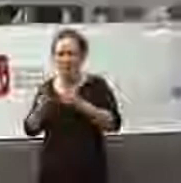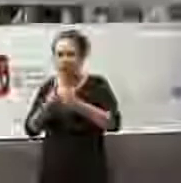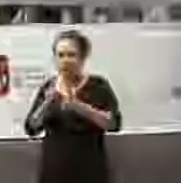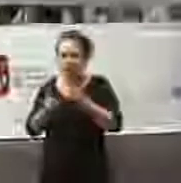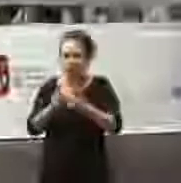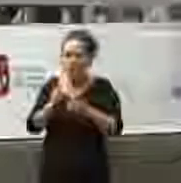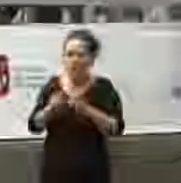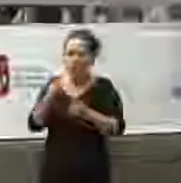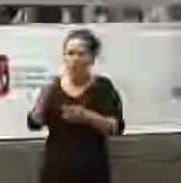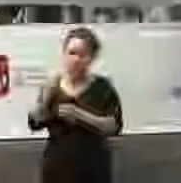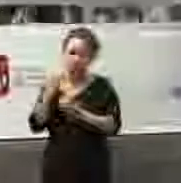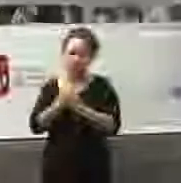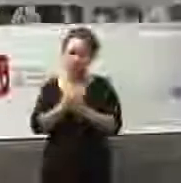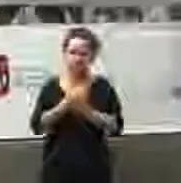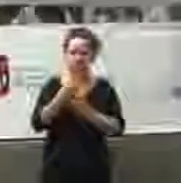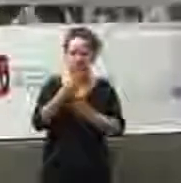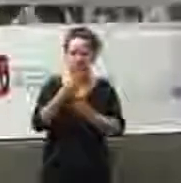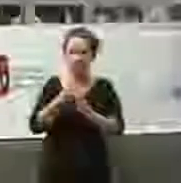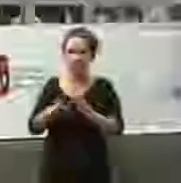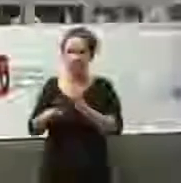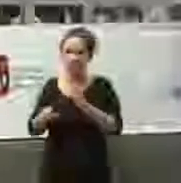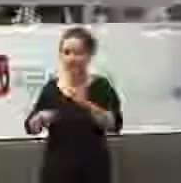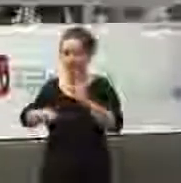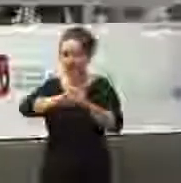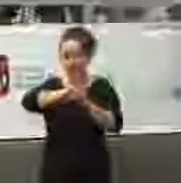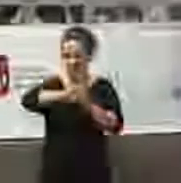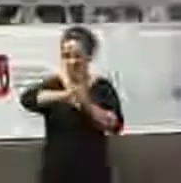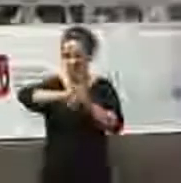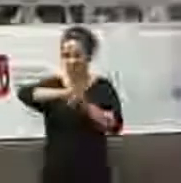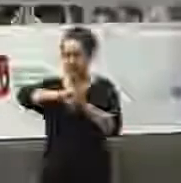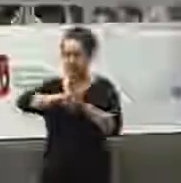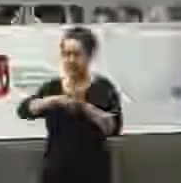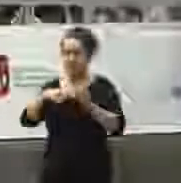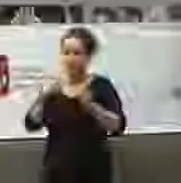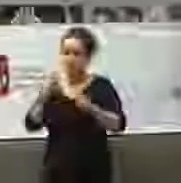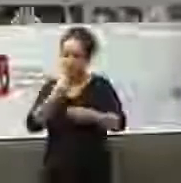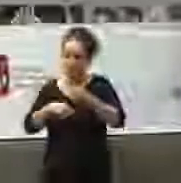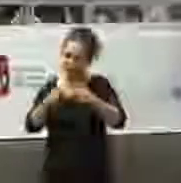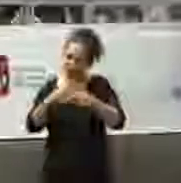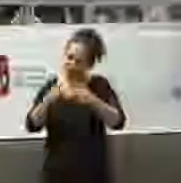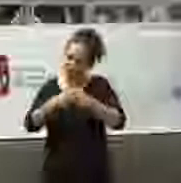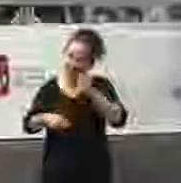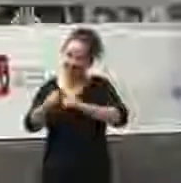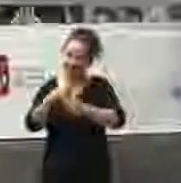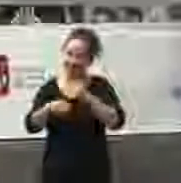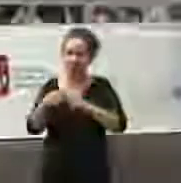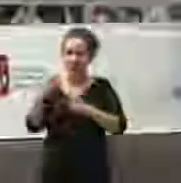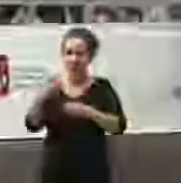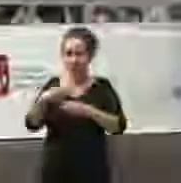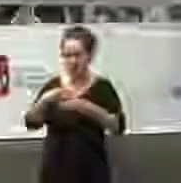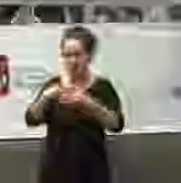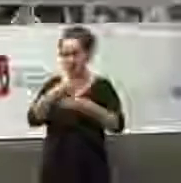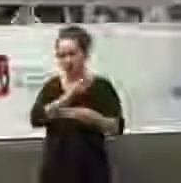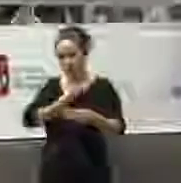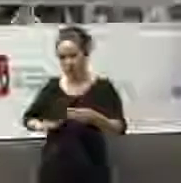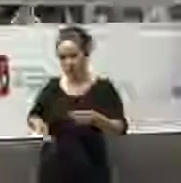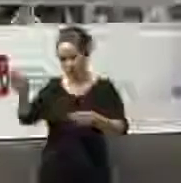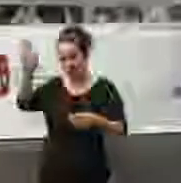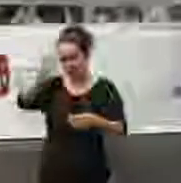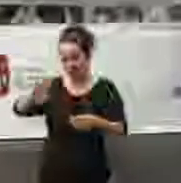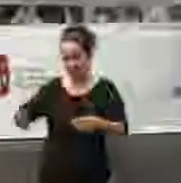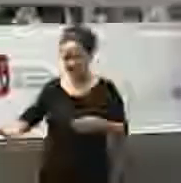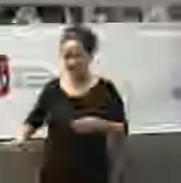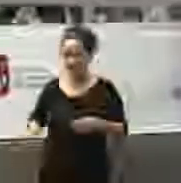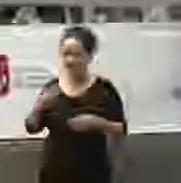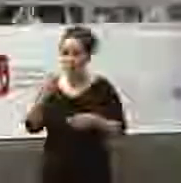tive quatro processos dois processos criminais dois processos por improbidade administrativa os dois criminais foram movidas pelo ministério público federal é